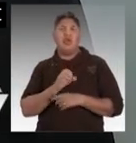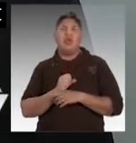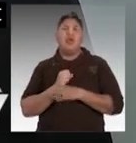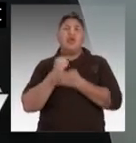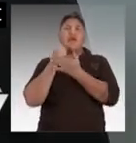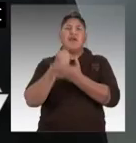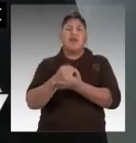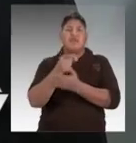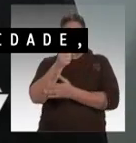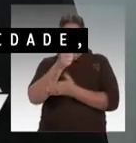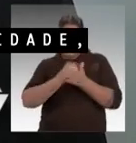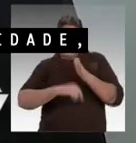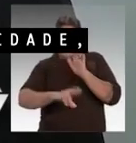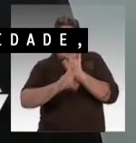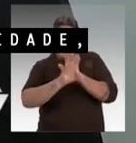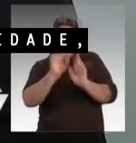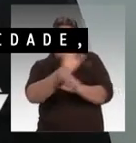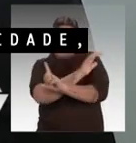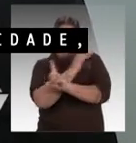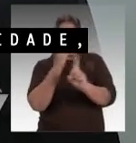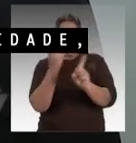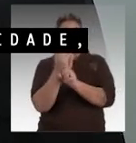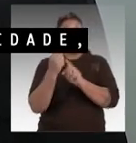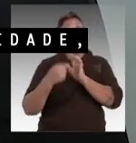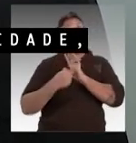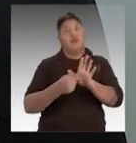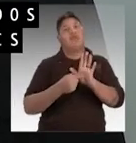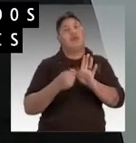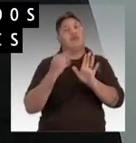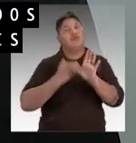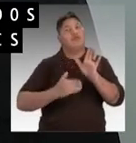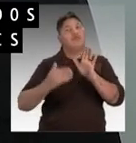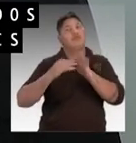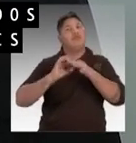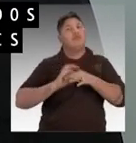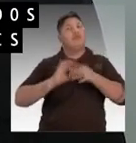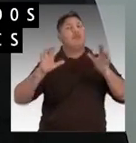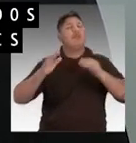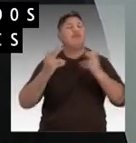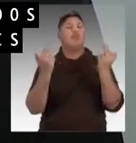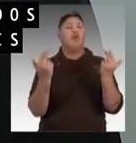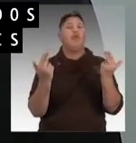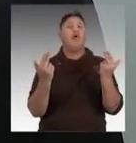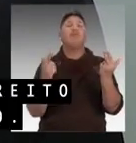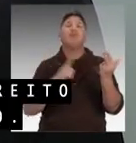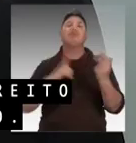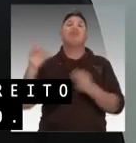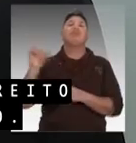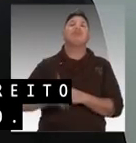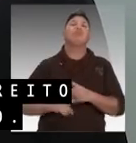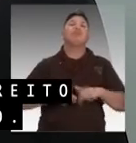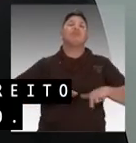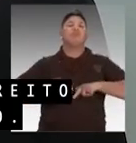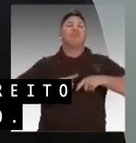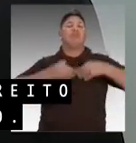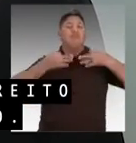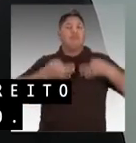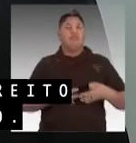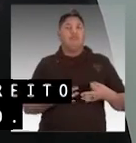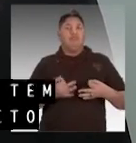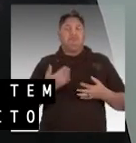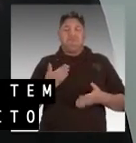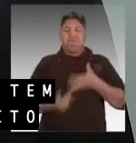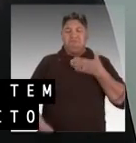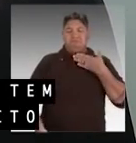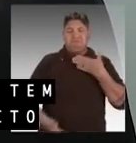reforçar, vocês estão aqui representando a comunidade, para mostrar que todos são livres e iguais e que a gente tem direito a um emprego digno, não